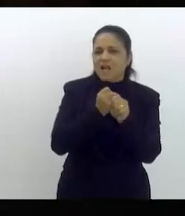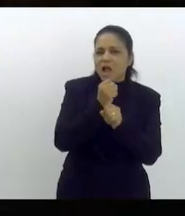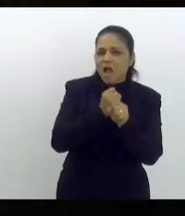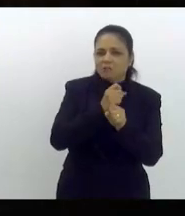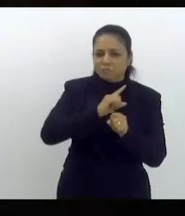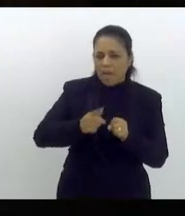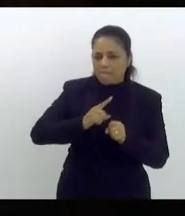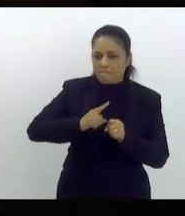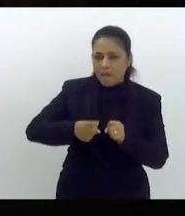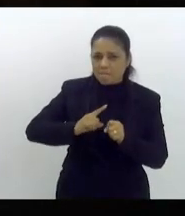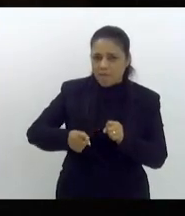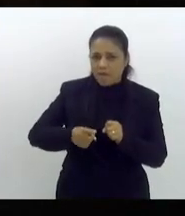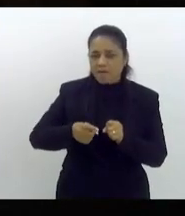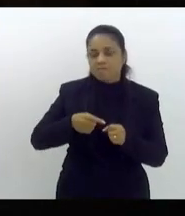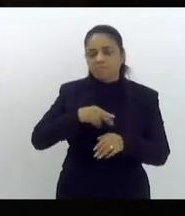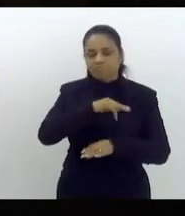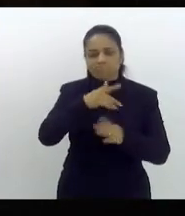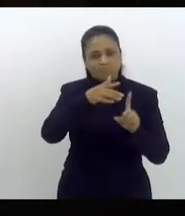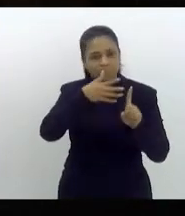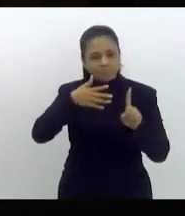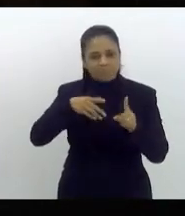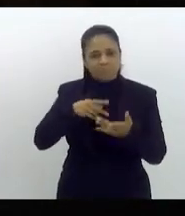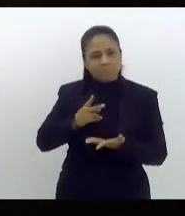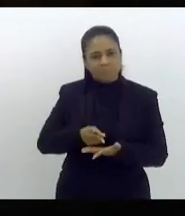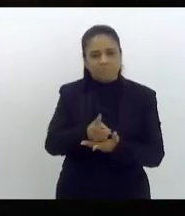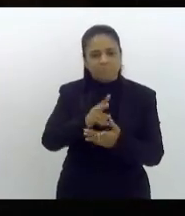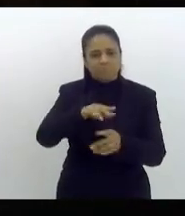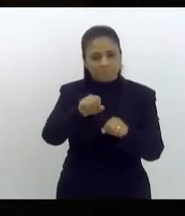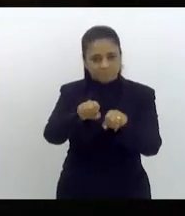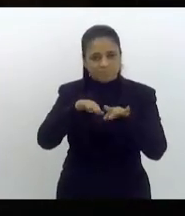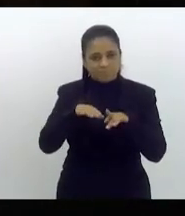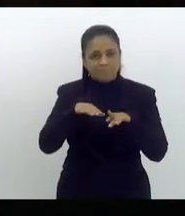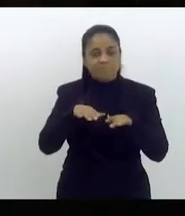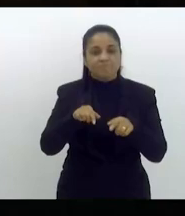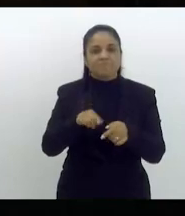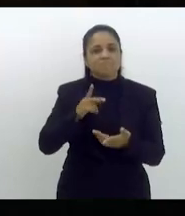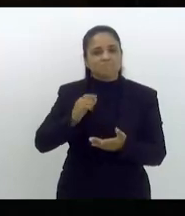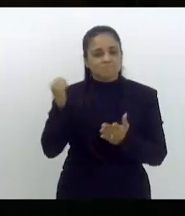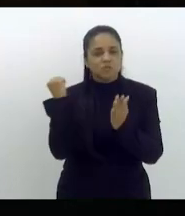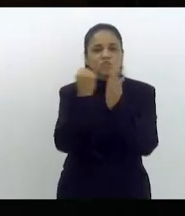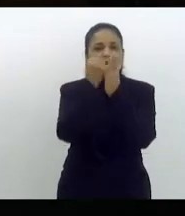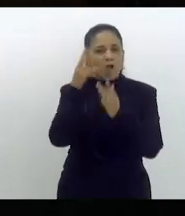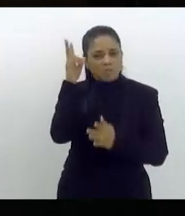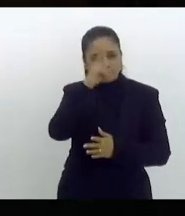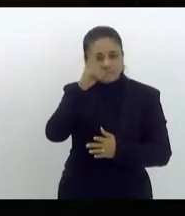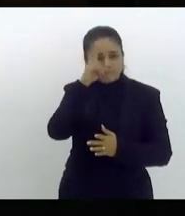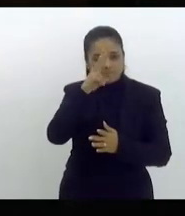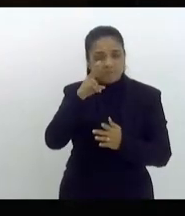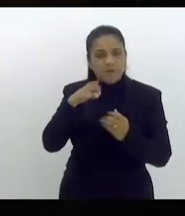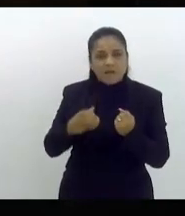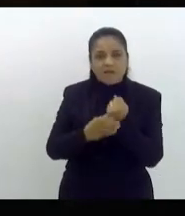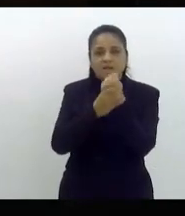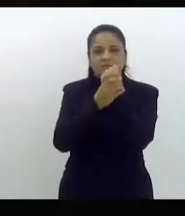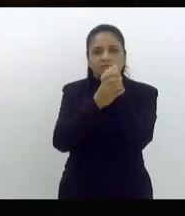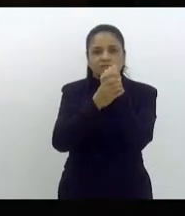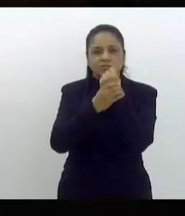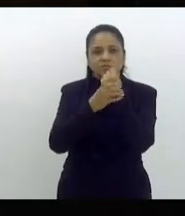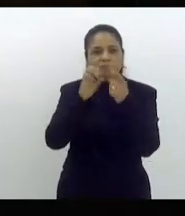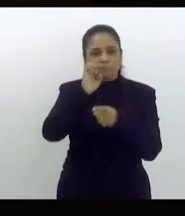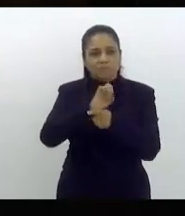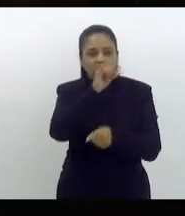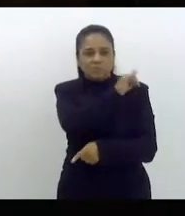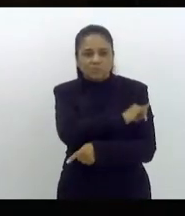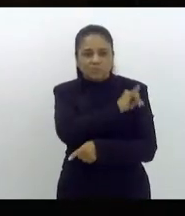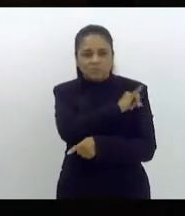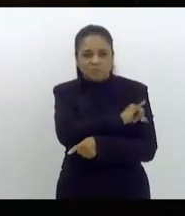população LGBT que é a mais sairão dessa casa e nós não retrocederemos nós marcamos história aqui para garantir que o Estado do Rio de Janeiro